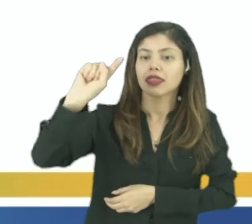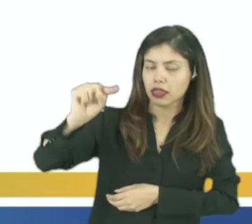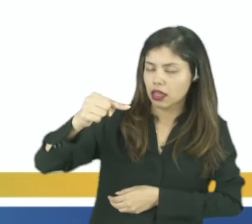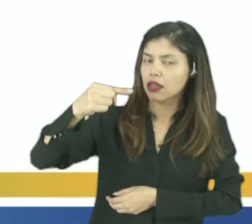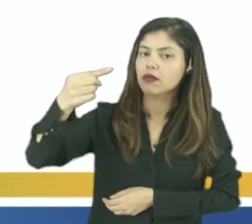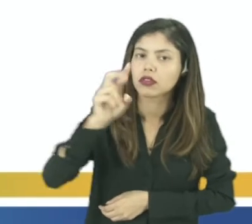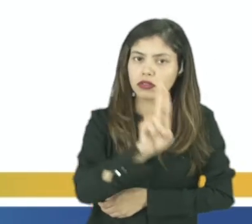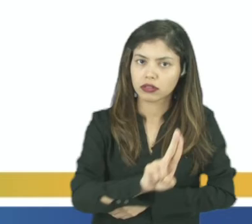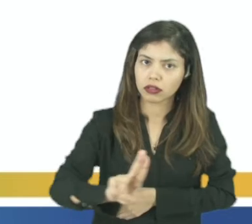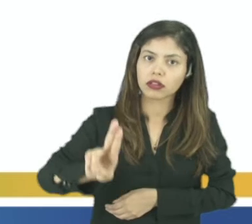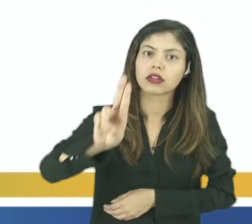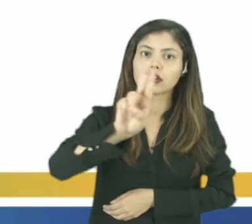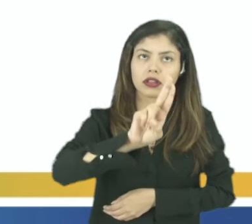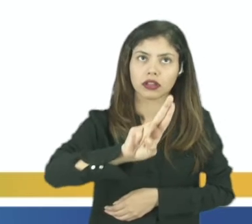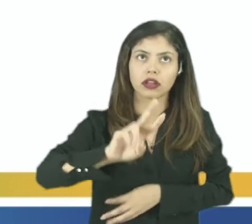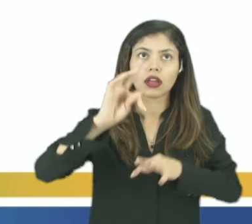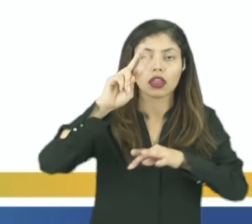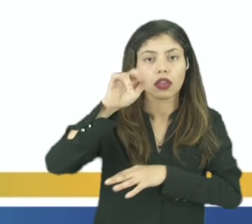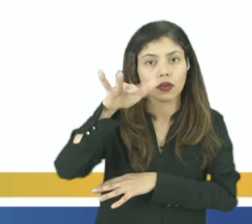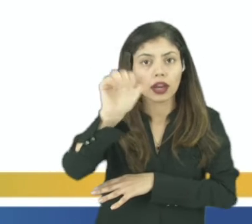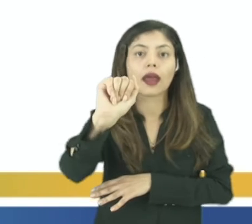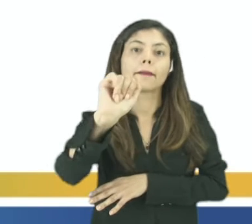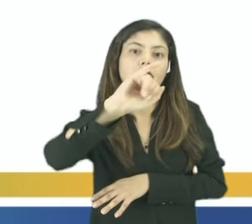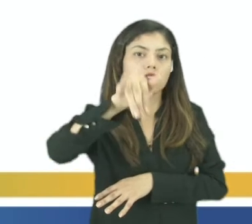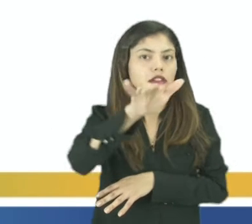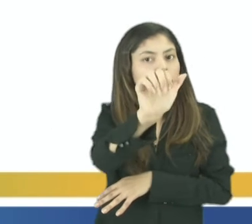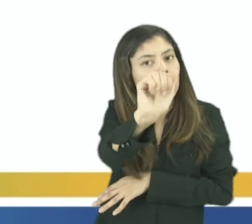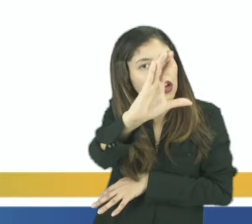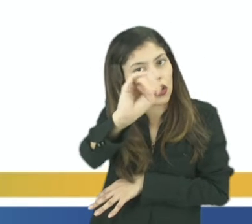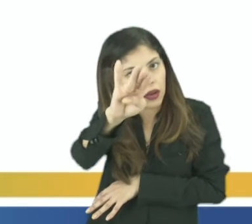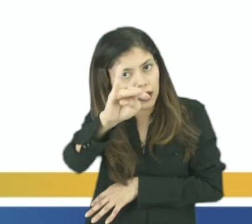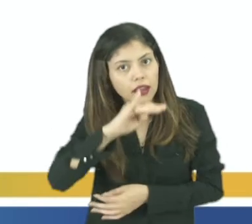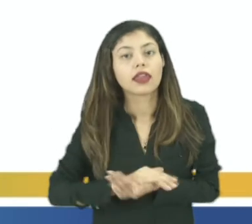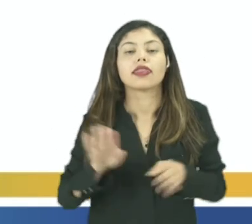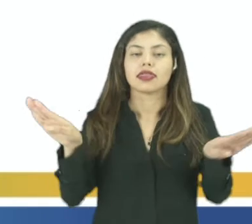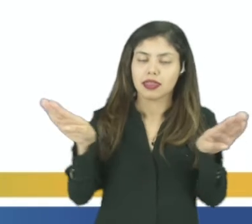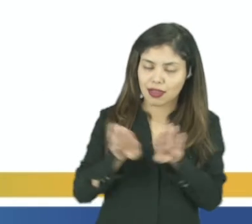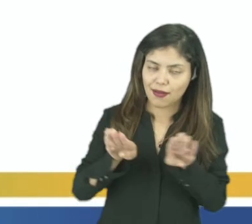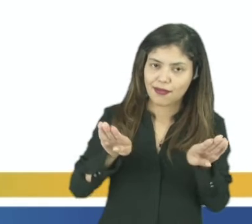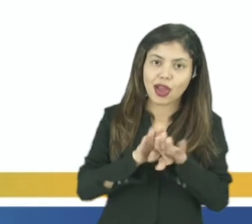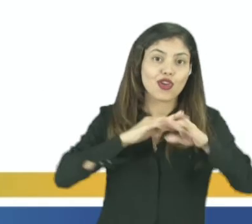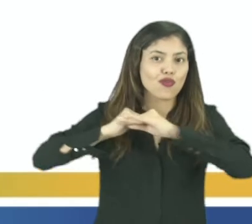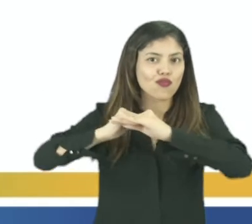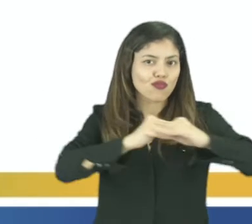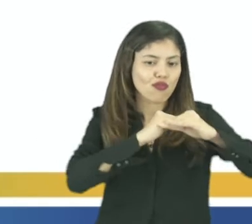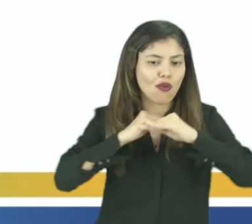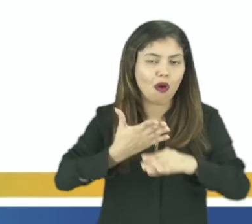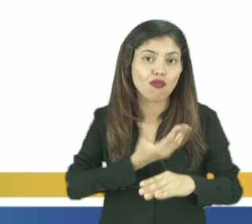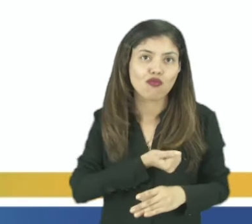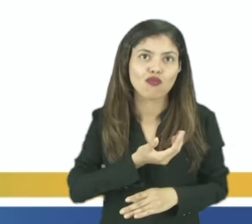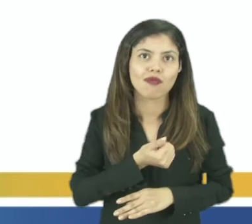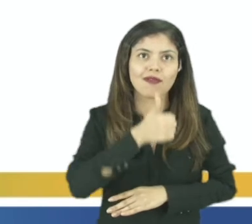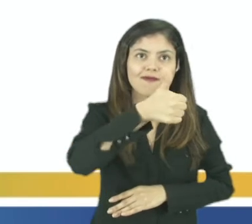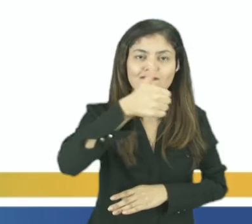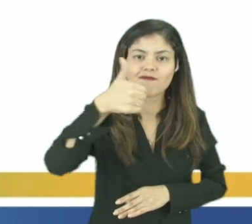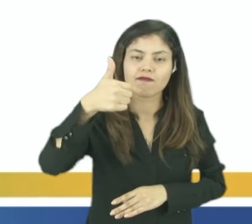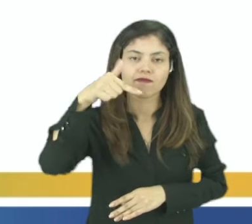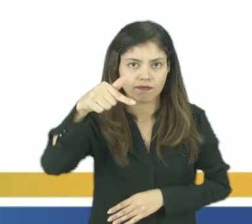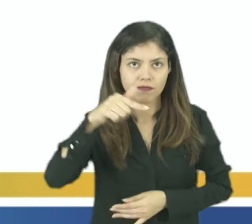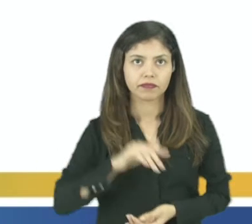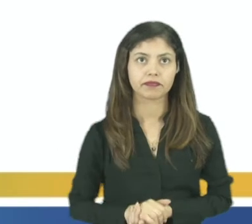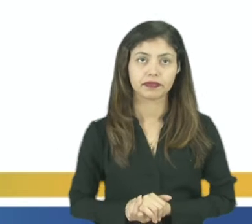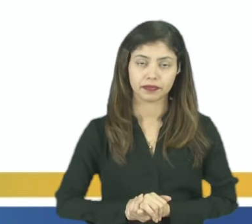de eu utilizar o teorema de Jacob, também deu 117. Isso implica dizer que o teorema de Jacob, nessa